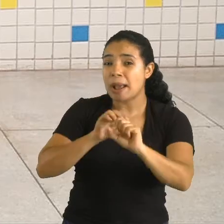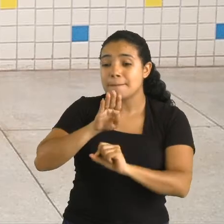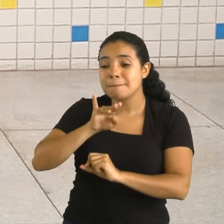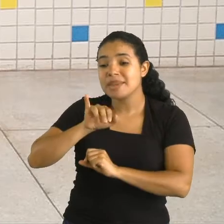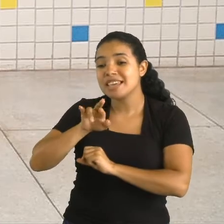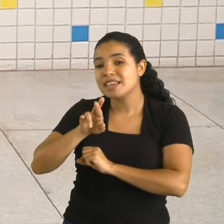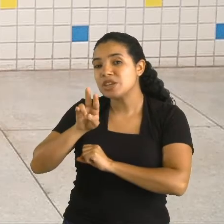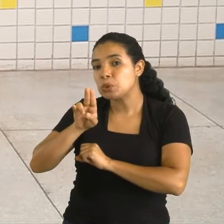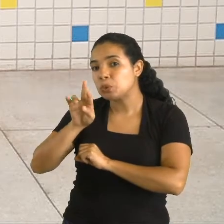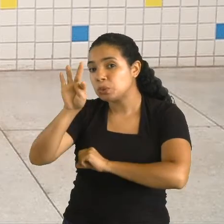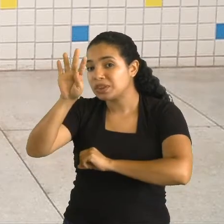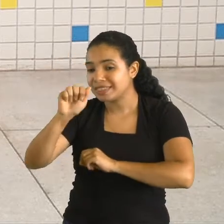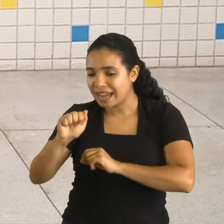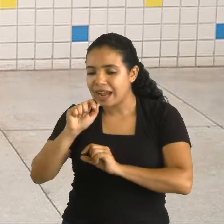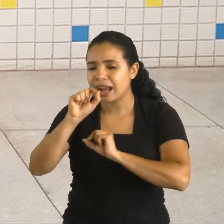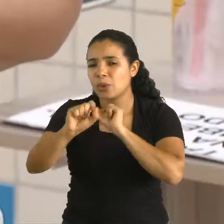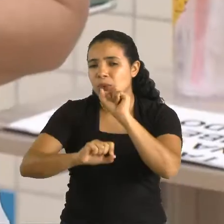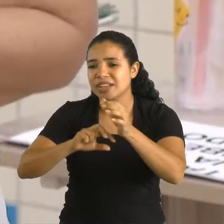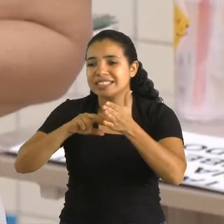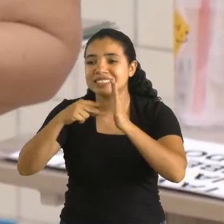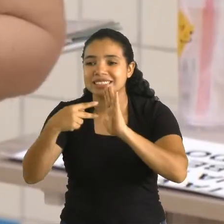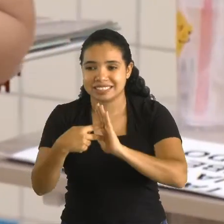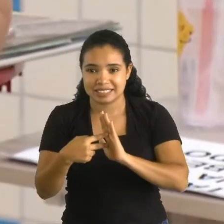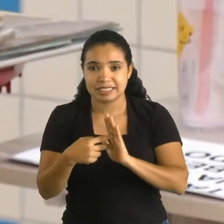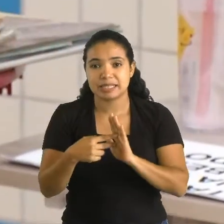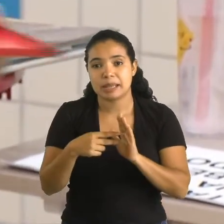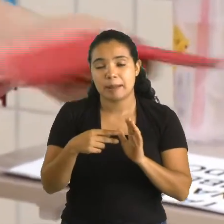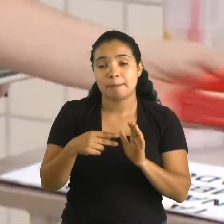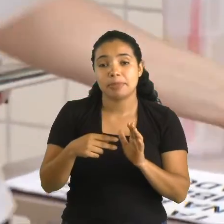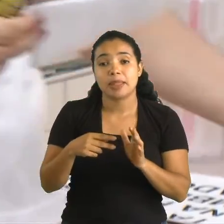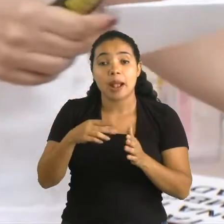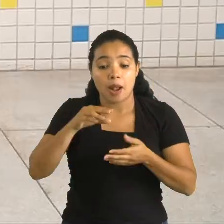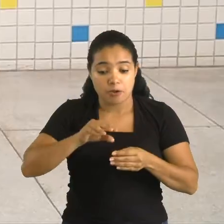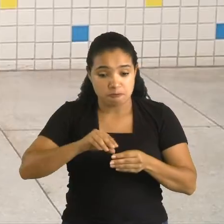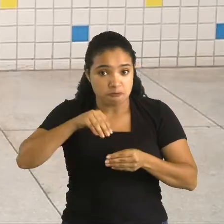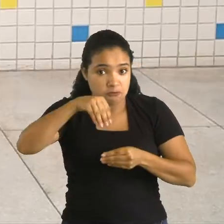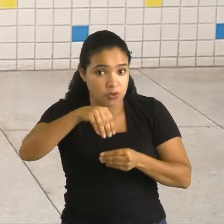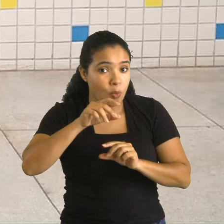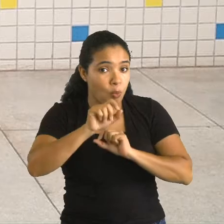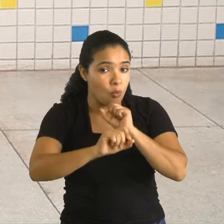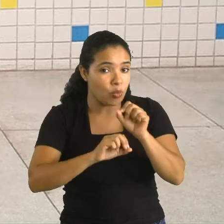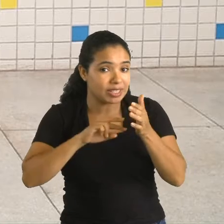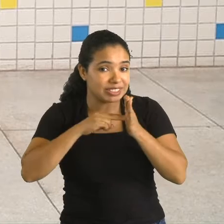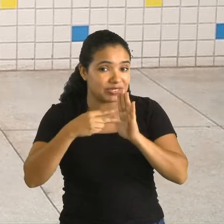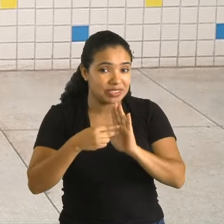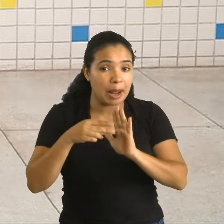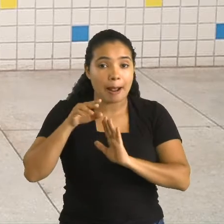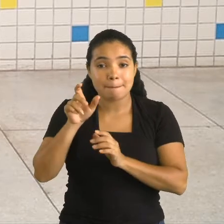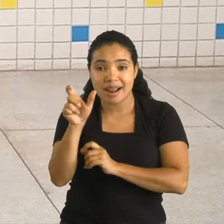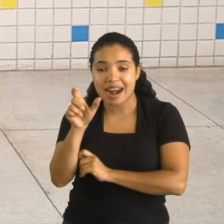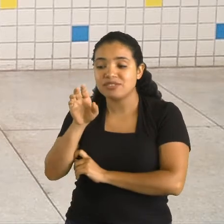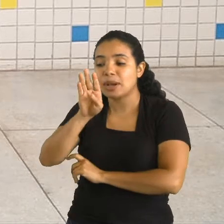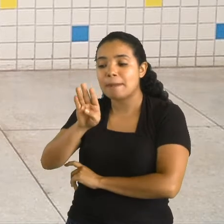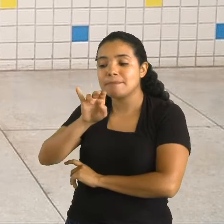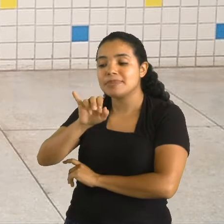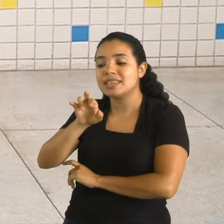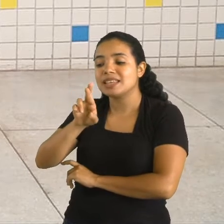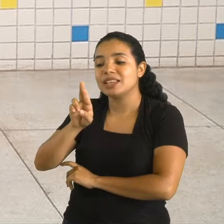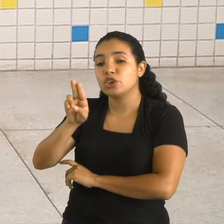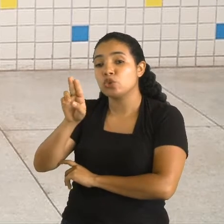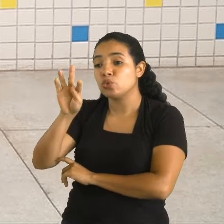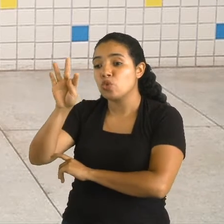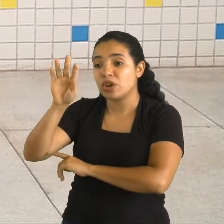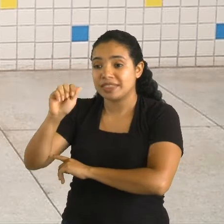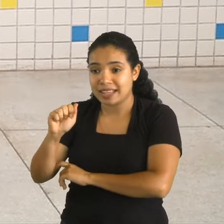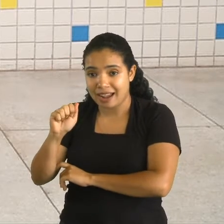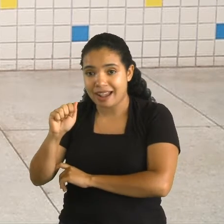que significa? Vamos ver o que a nossa maleta diz? Vamos lá, olha só. Está